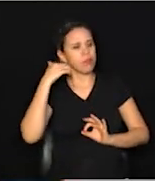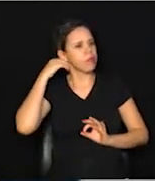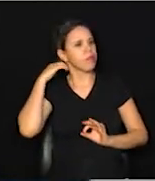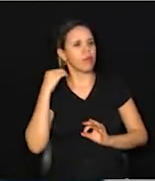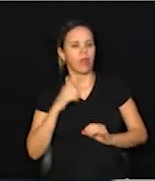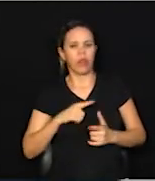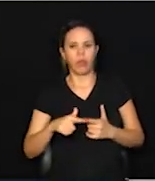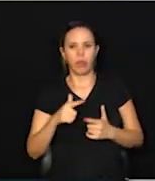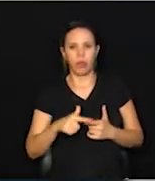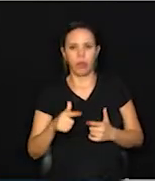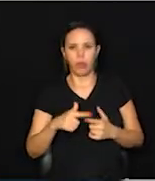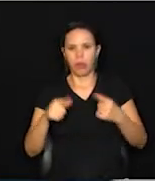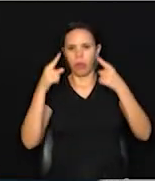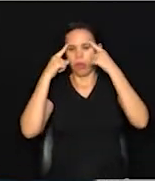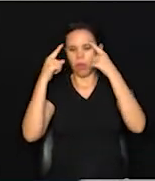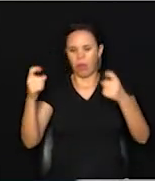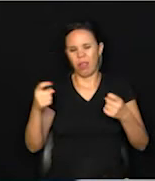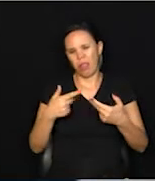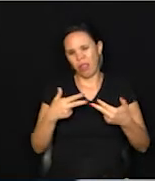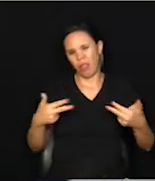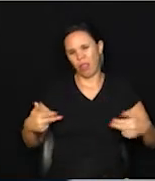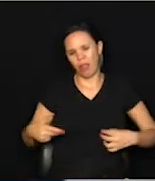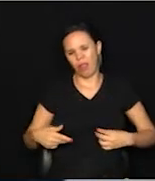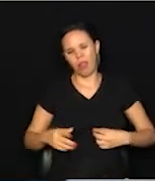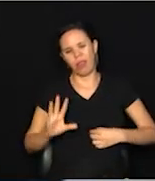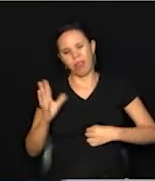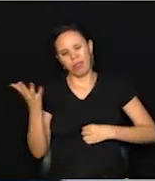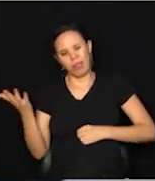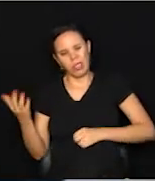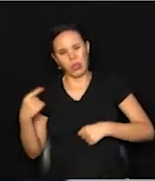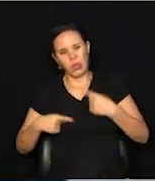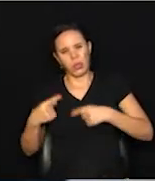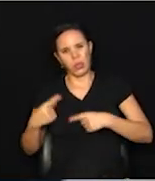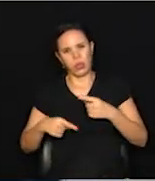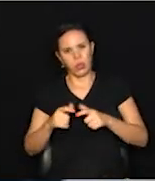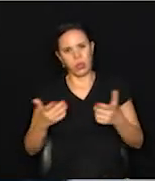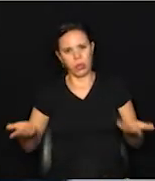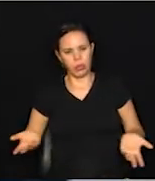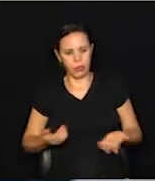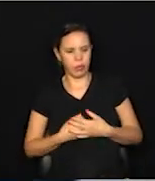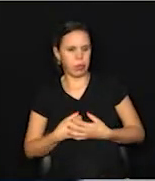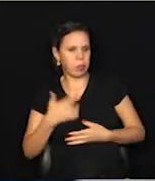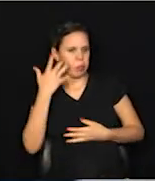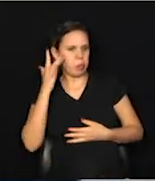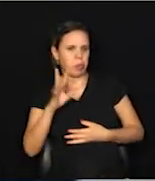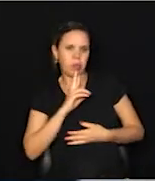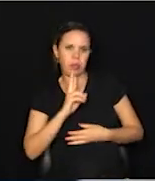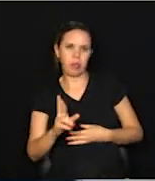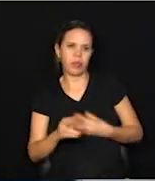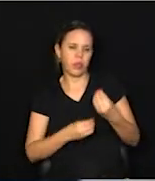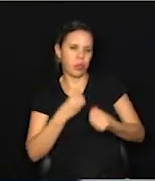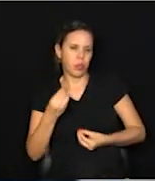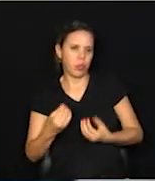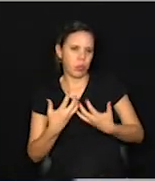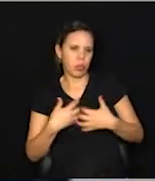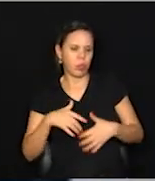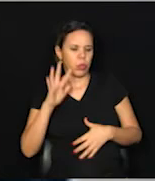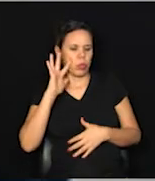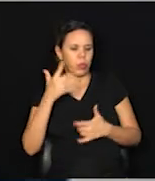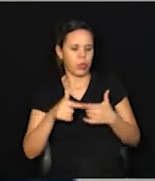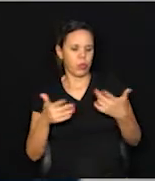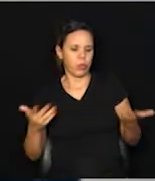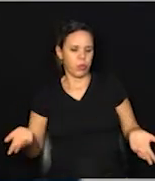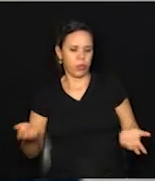o problema da violência, enfim, é uma série de fatores que é uma discussão mais ampla. Eu não sei responder como que a gente soluciona